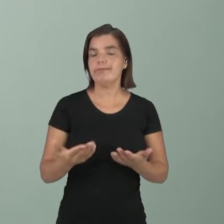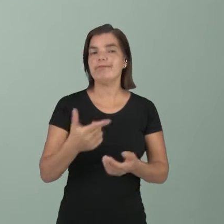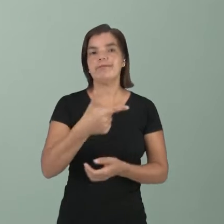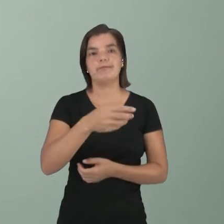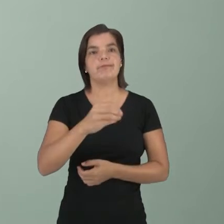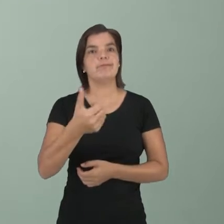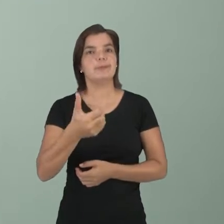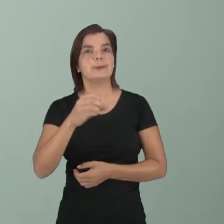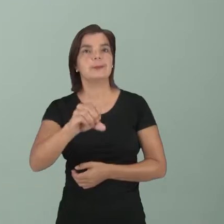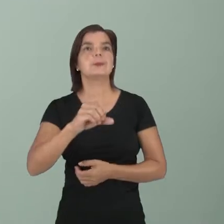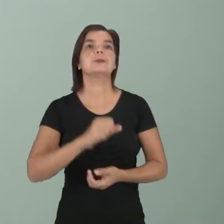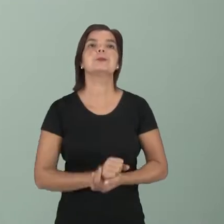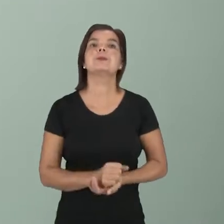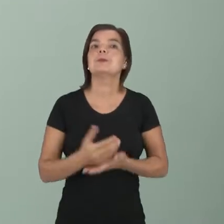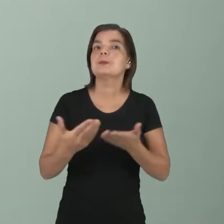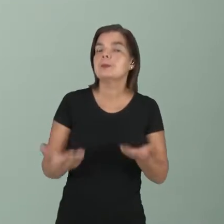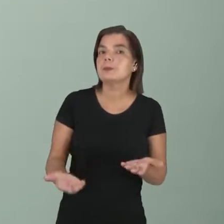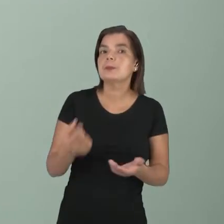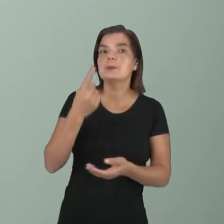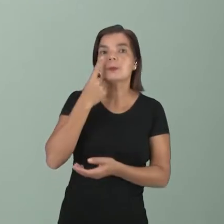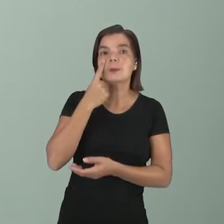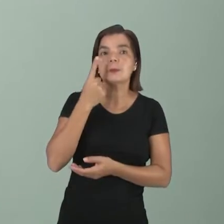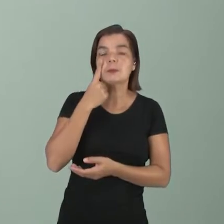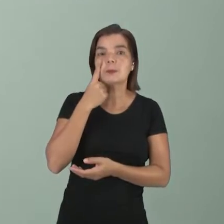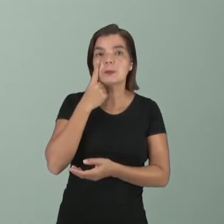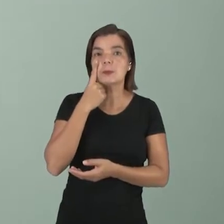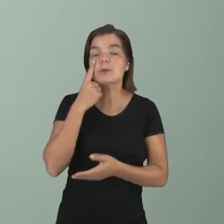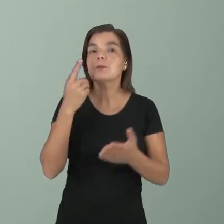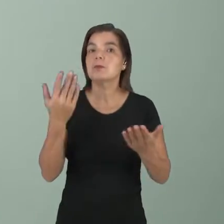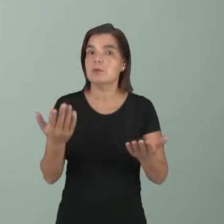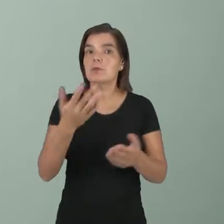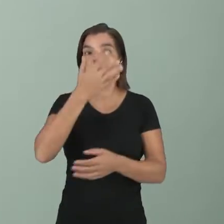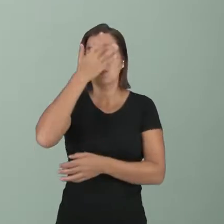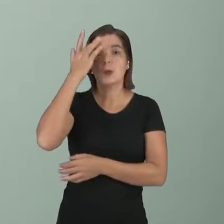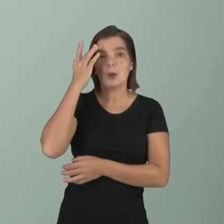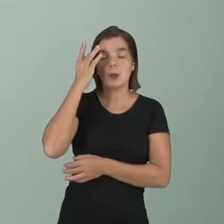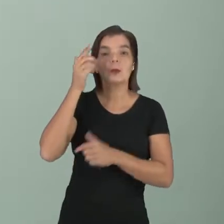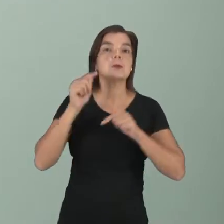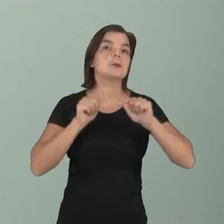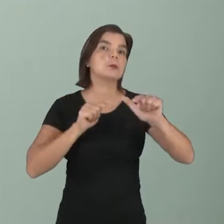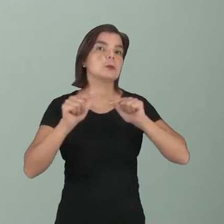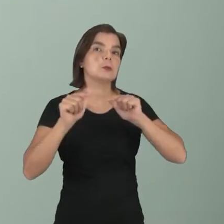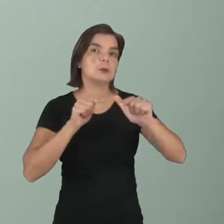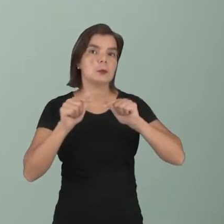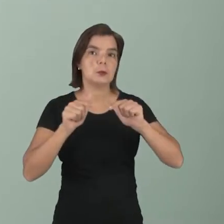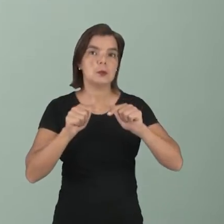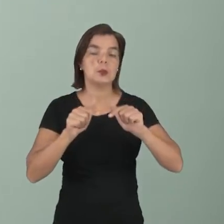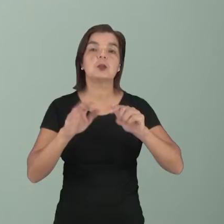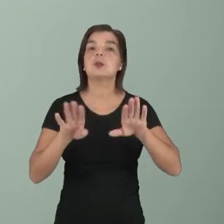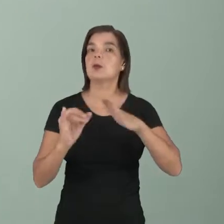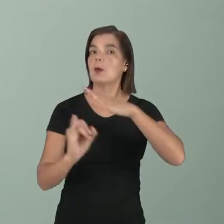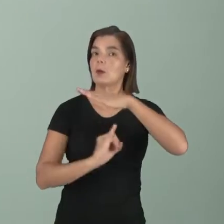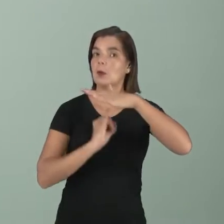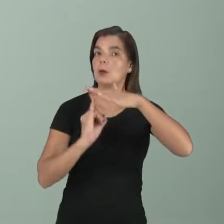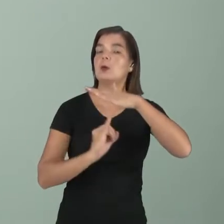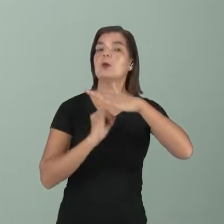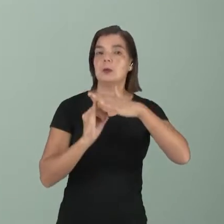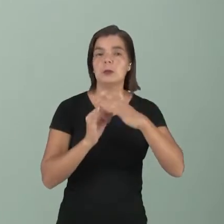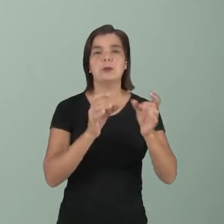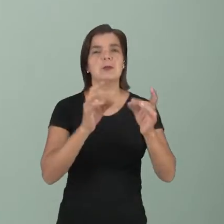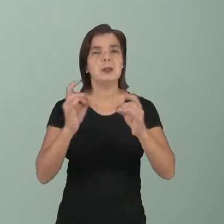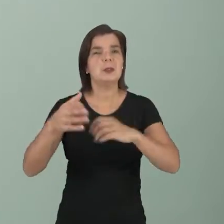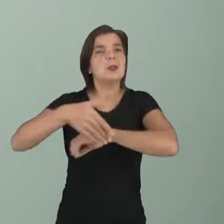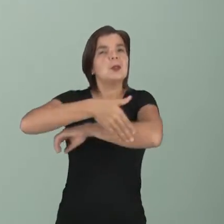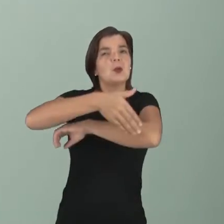caso de 2019. Então, a gente observa que até mesmo as pessoas que trabalham na informalidade, que são os